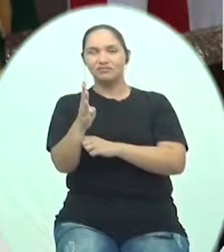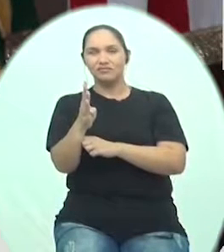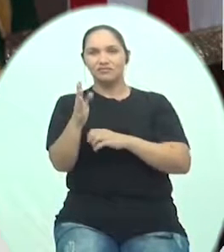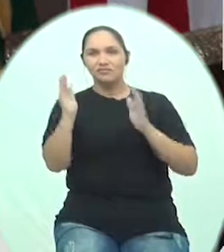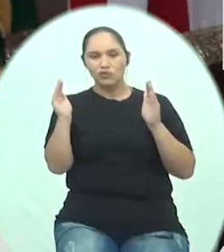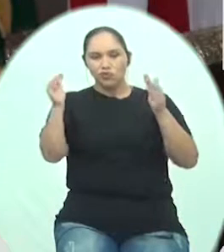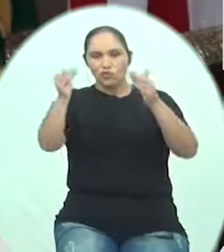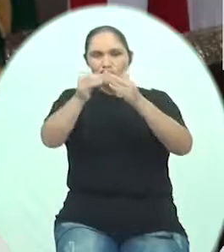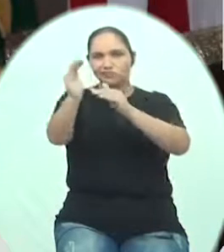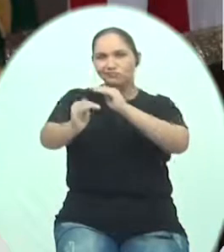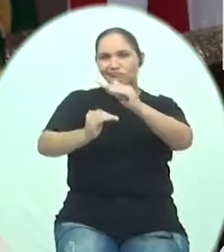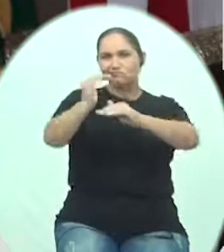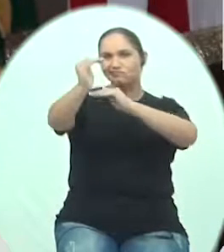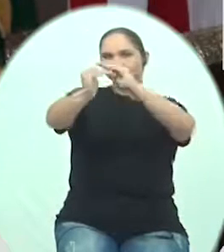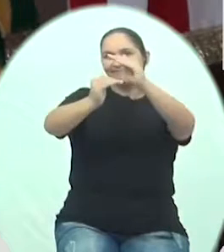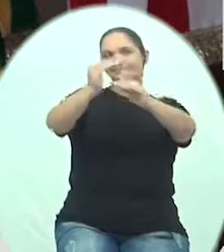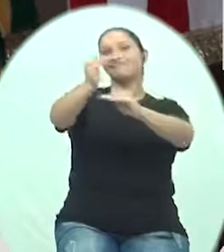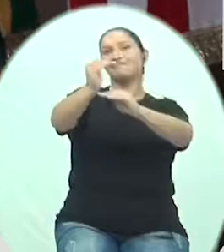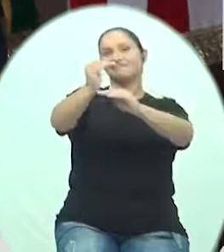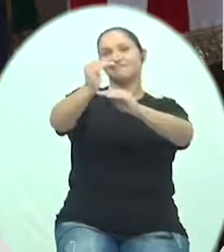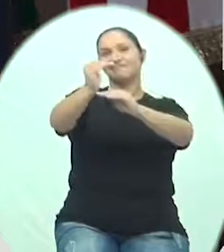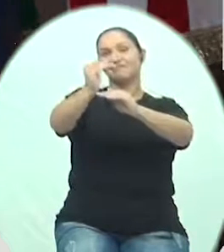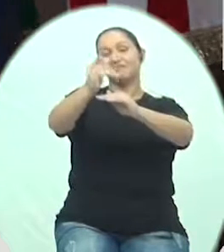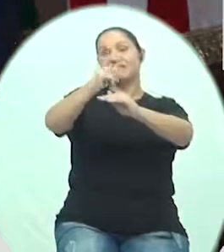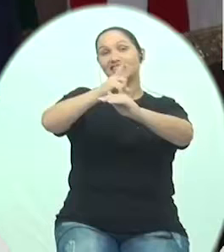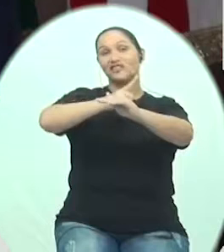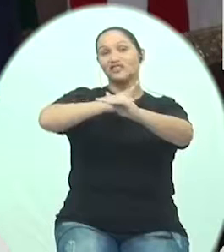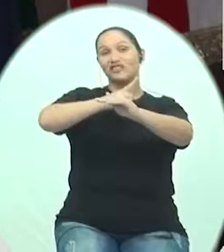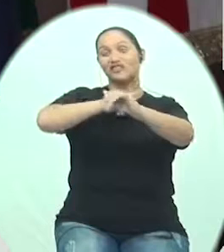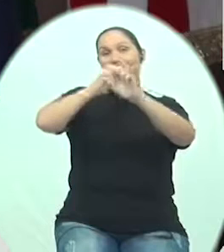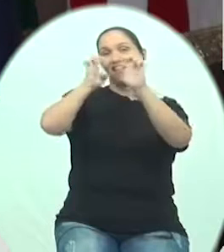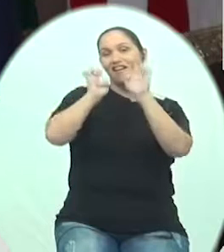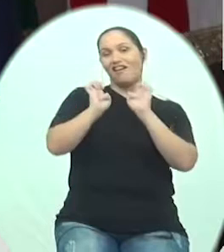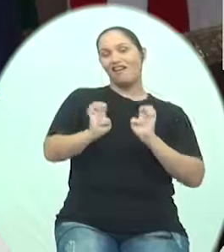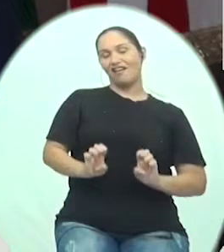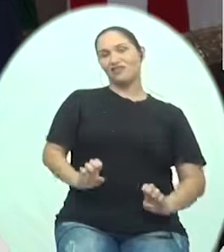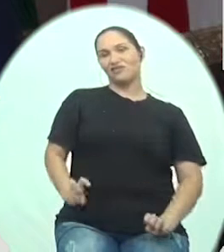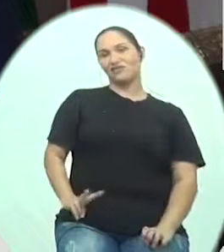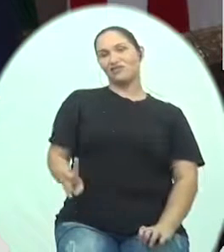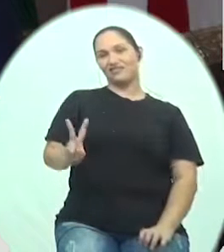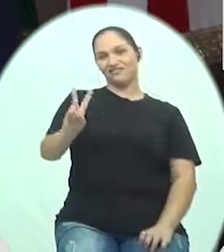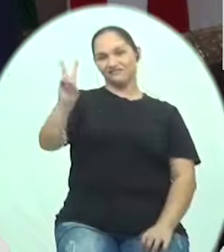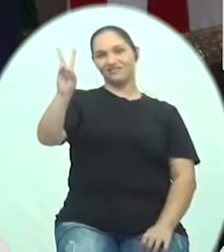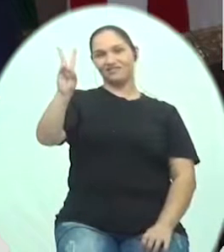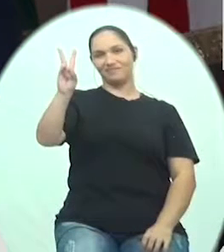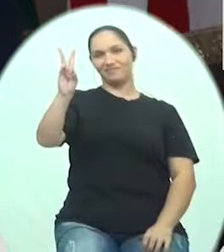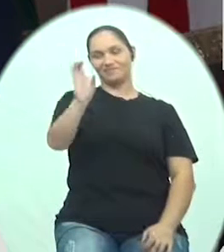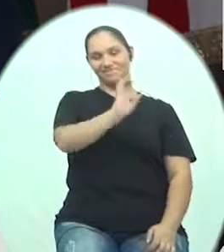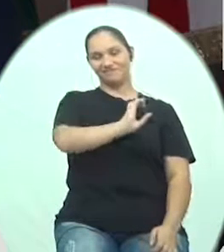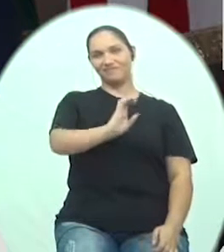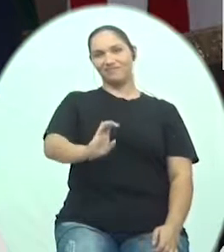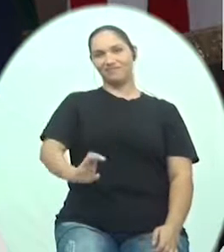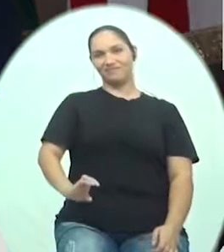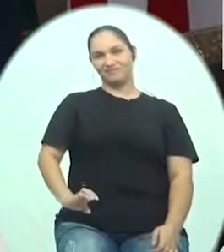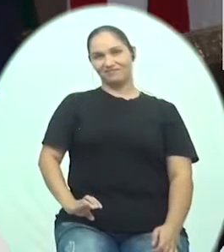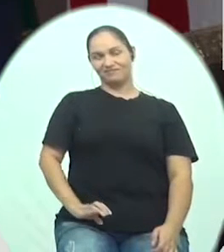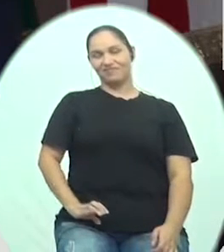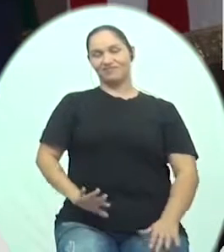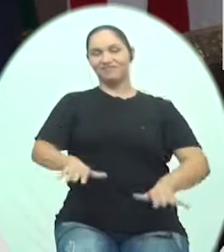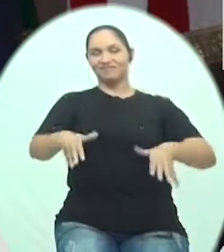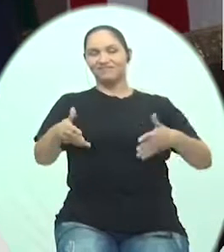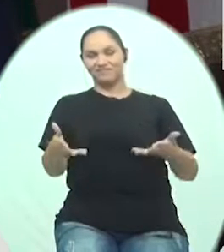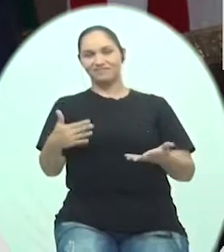né de caminhar debaixo de princípios e valores cristãos então não poderia deixar de citar